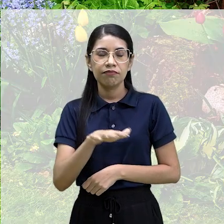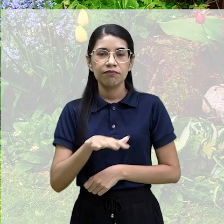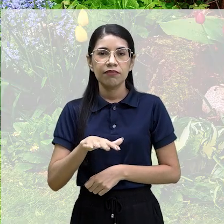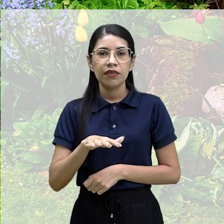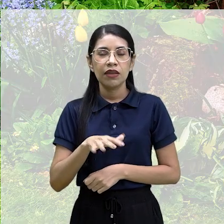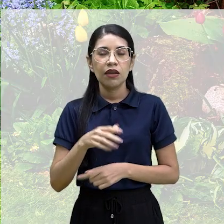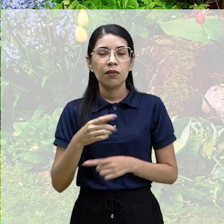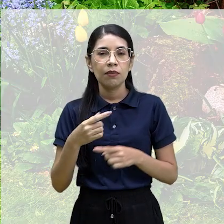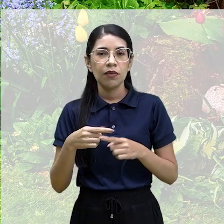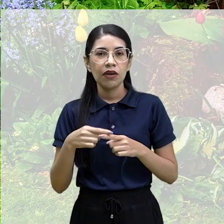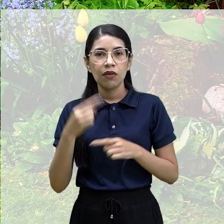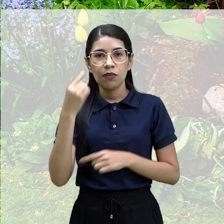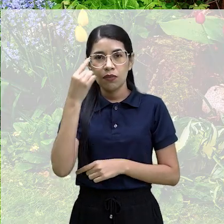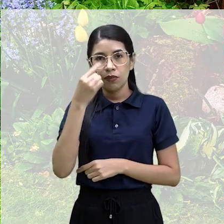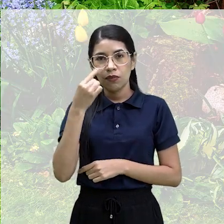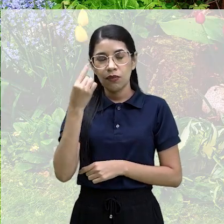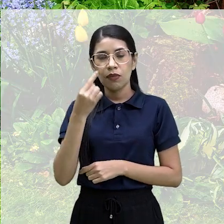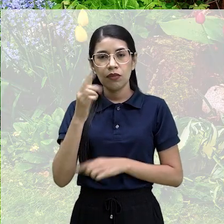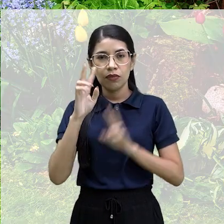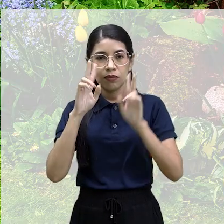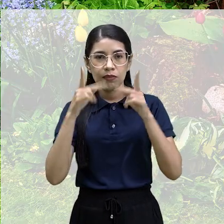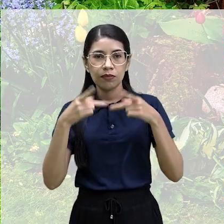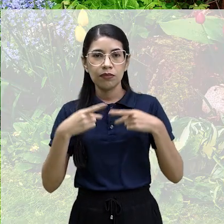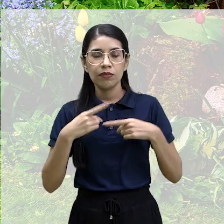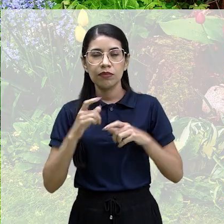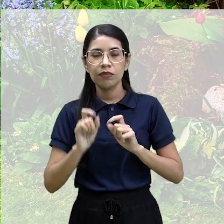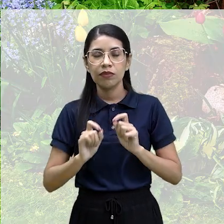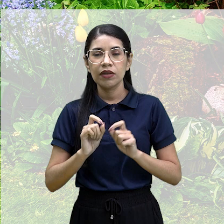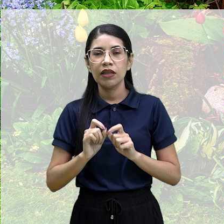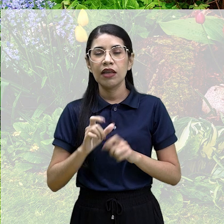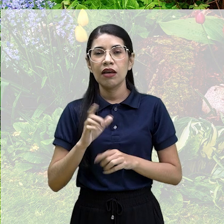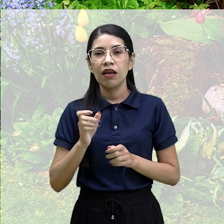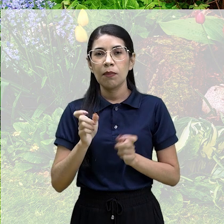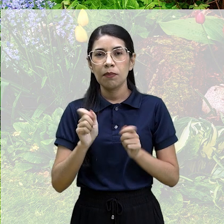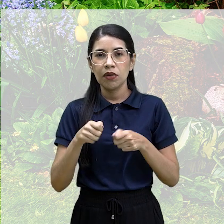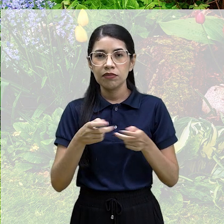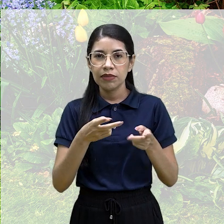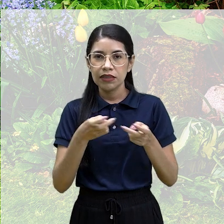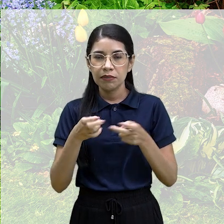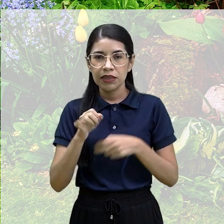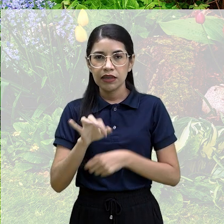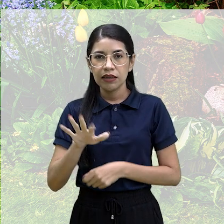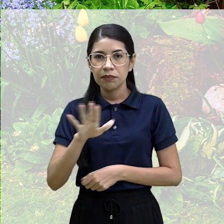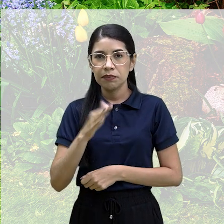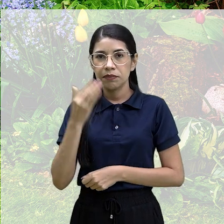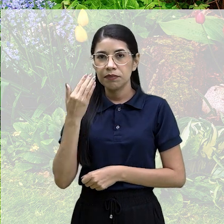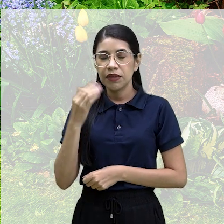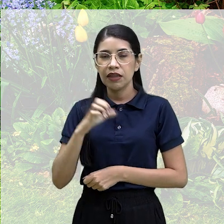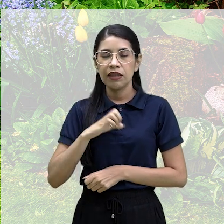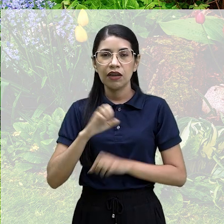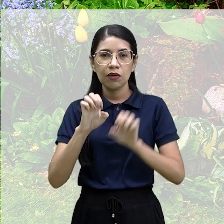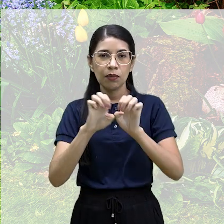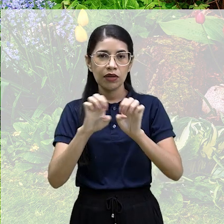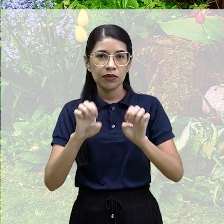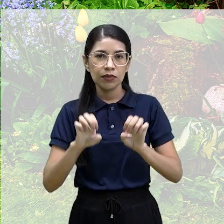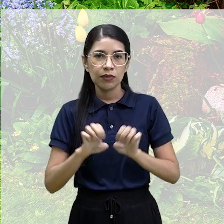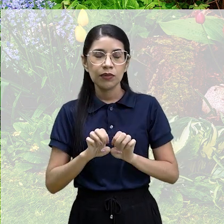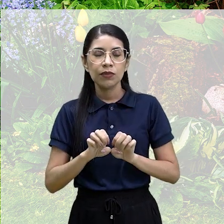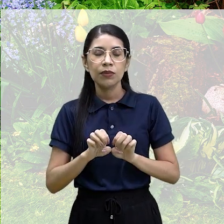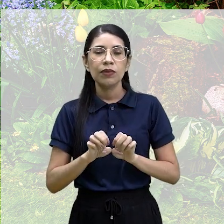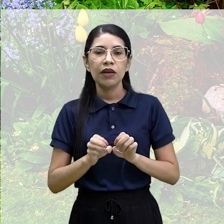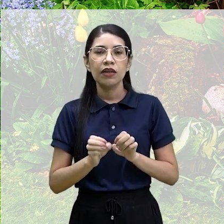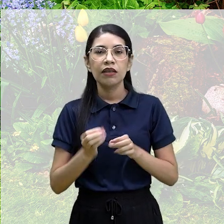Ao olho humano. O olho humano, como você pode perceber aí, ó, sistemas que